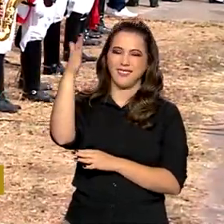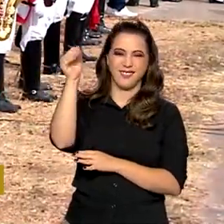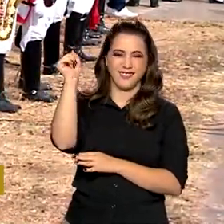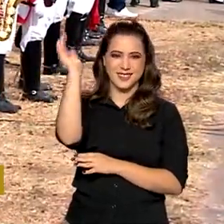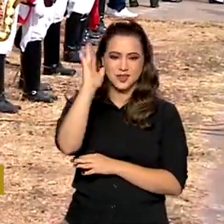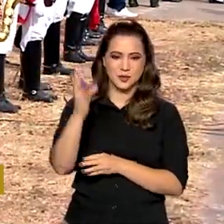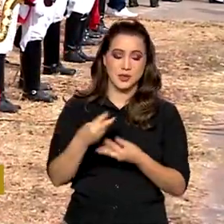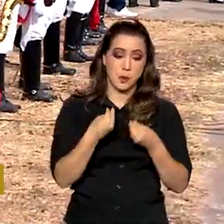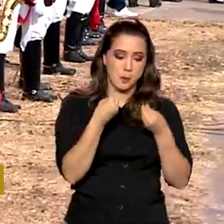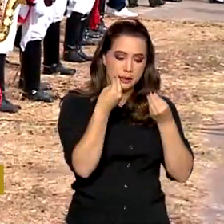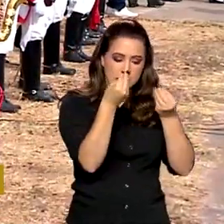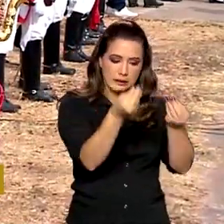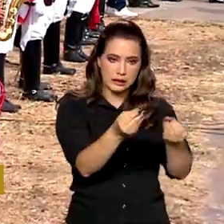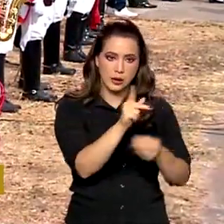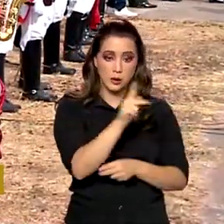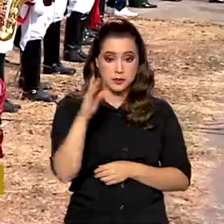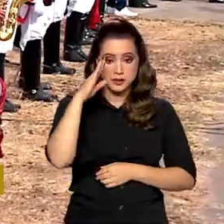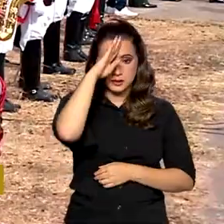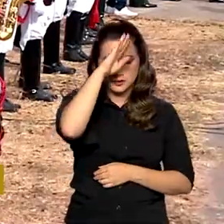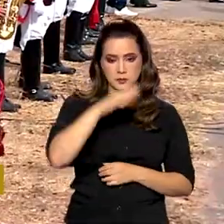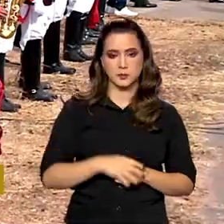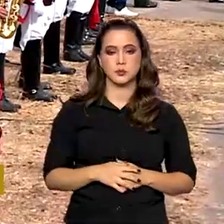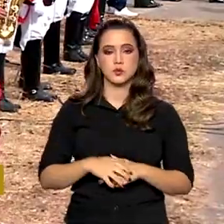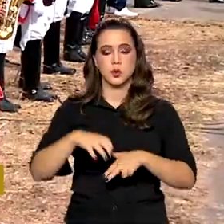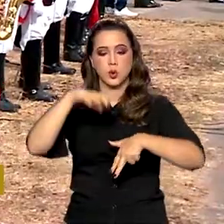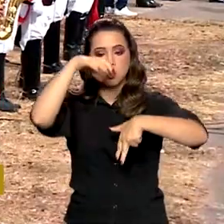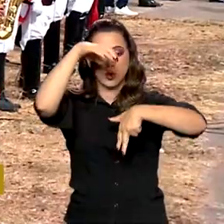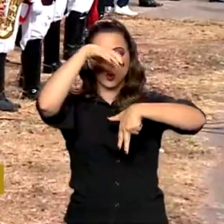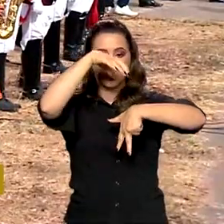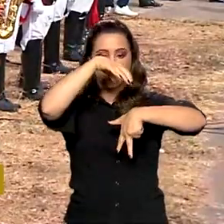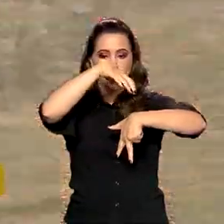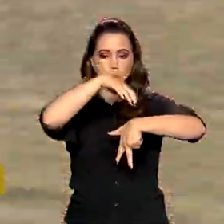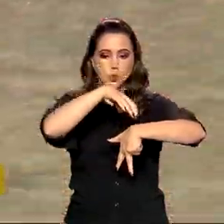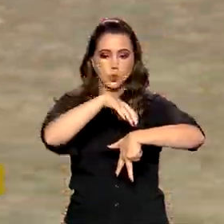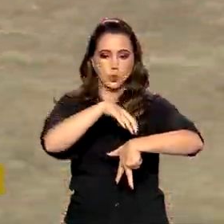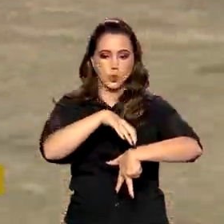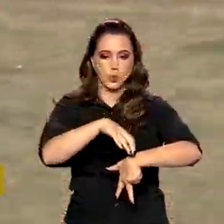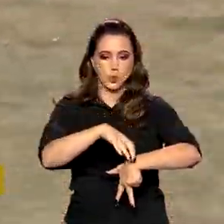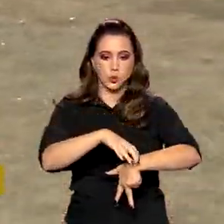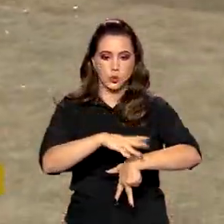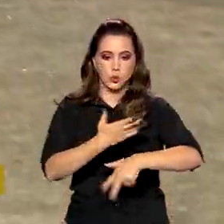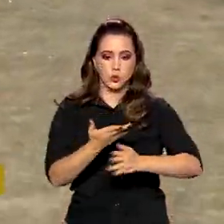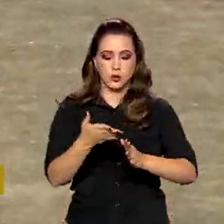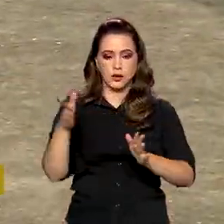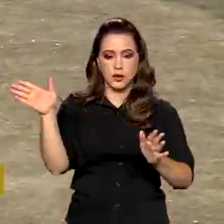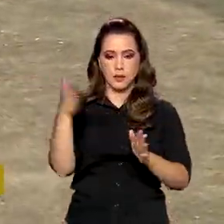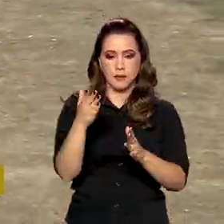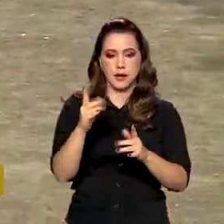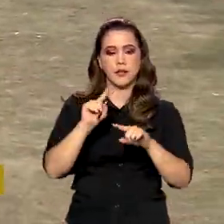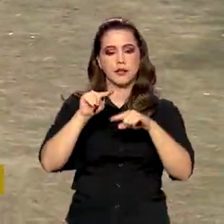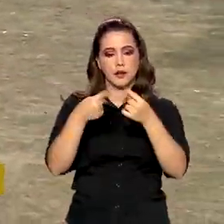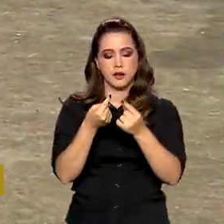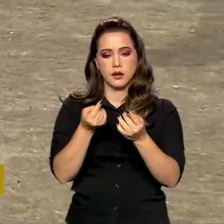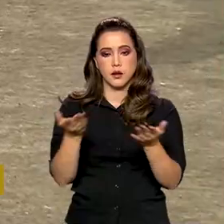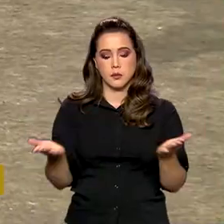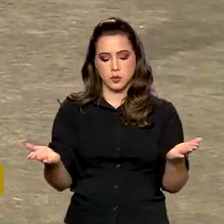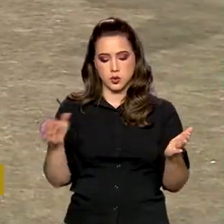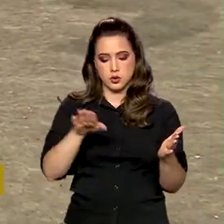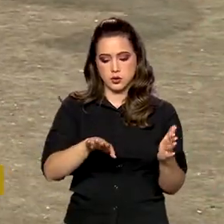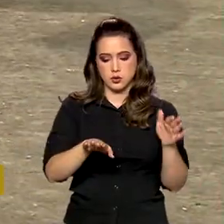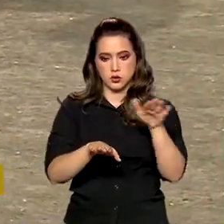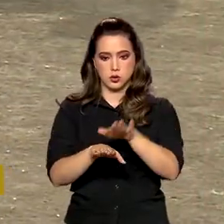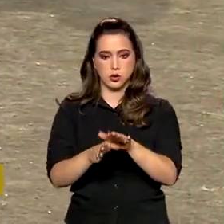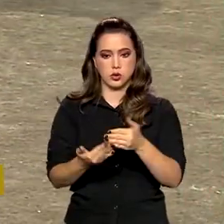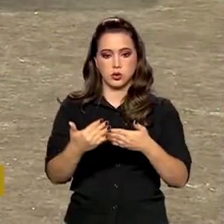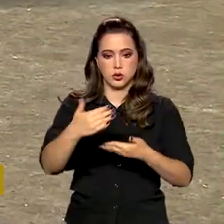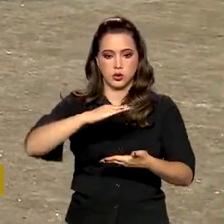entregar ao presidente. Ele desce com ela aberta e dobra a bandeira. Isso, ele vai descer e olha, vai também pegar a bandeira